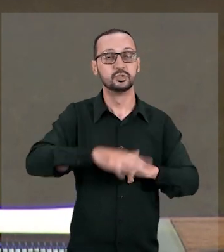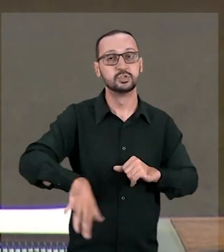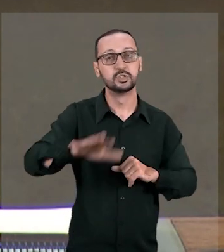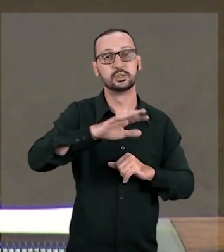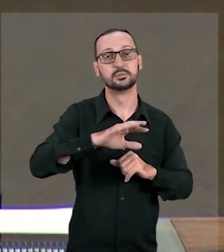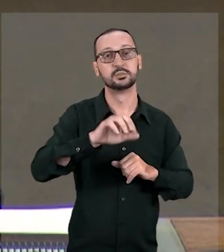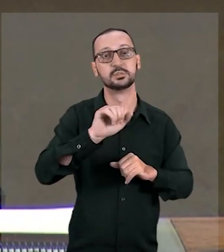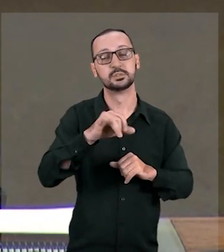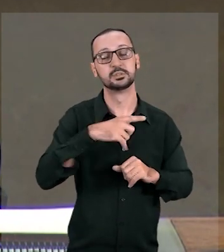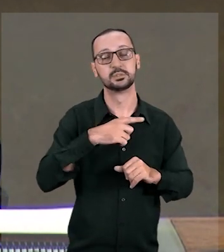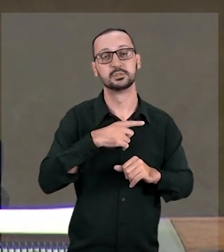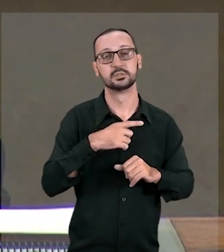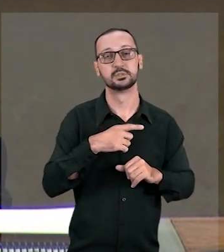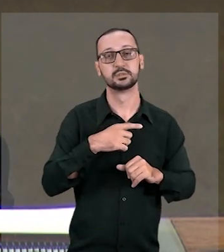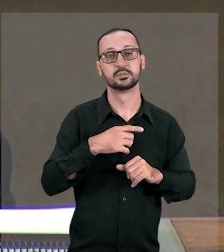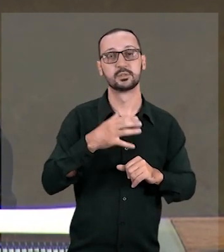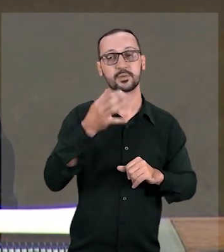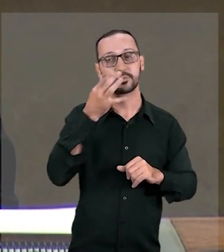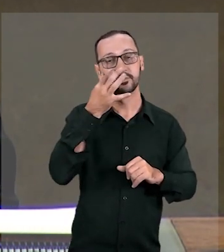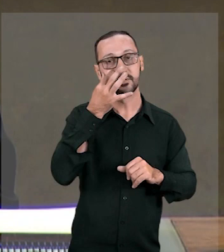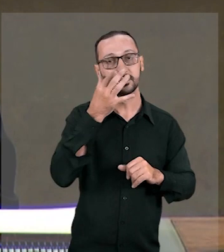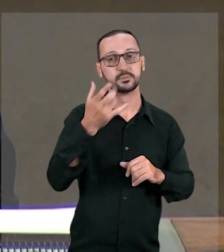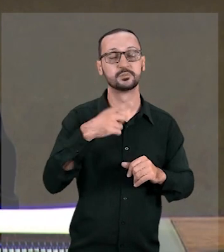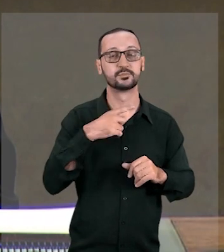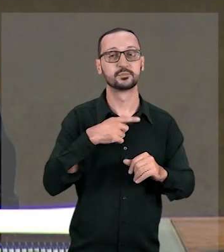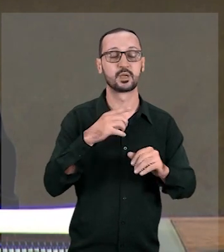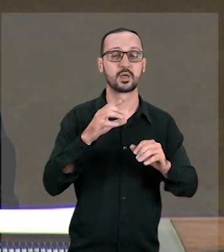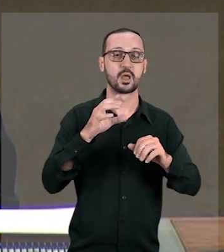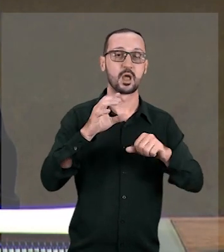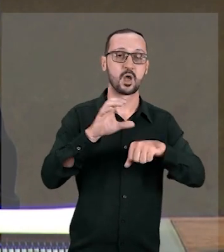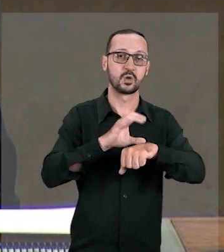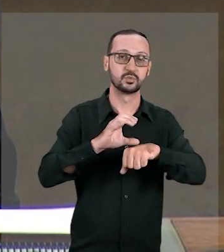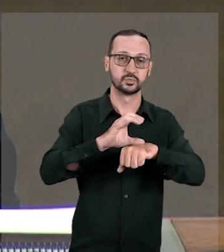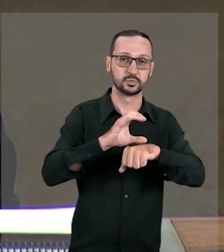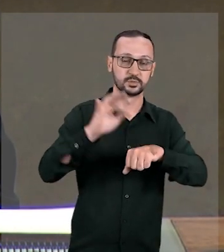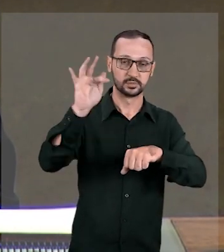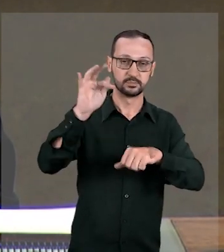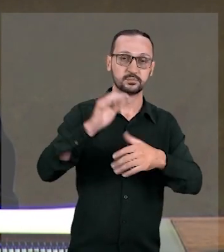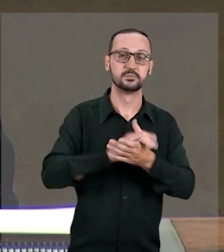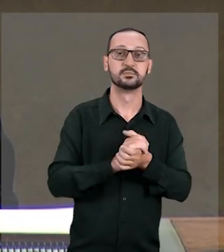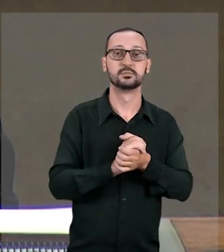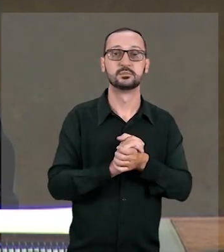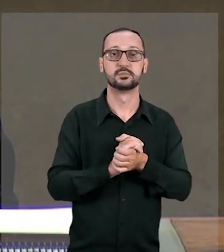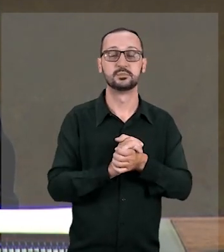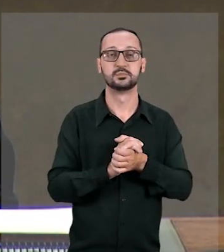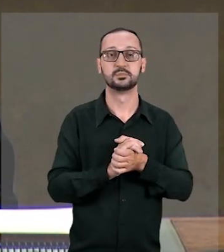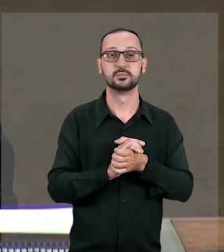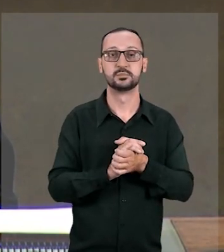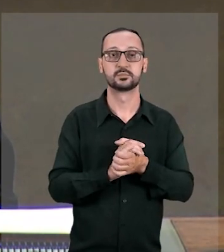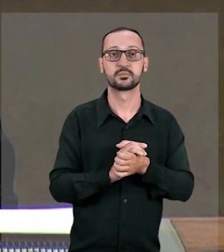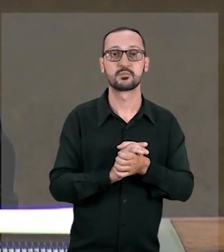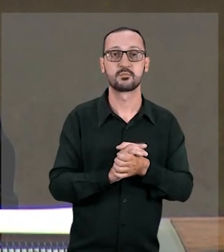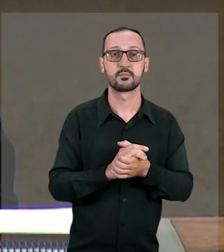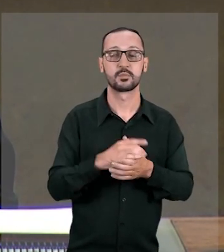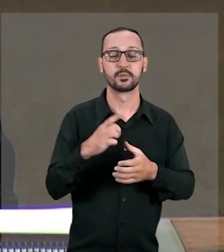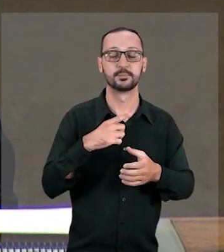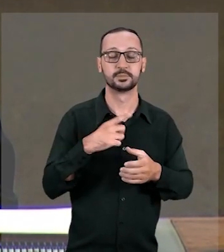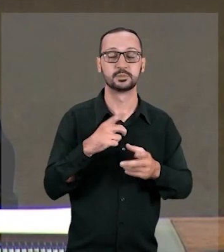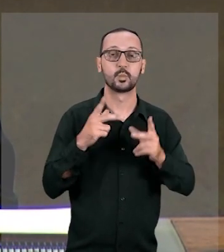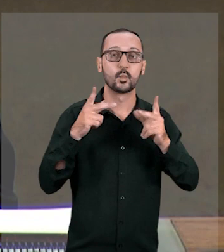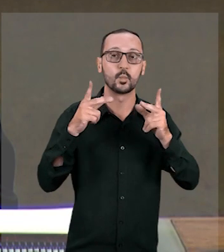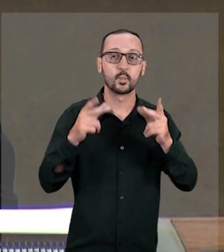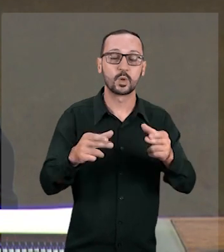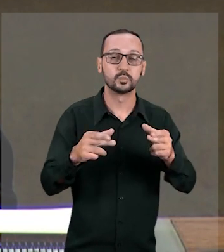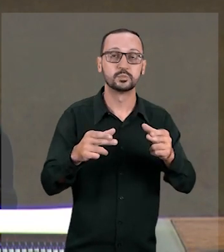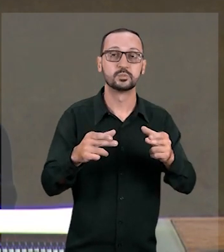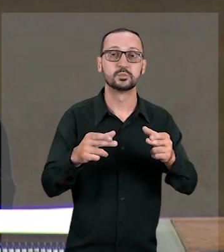geral, a menos que seja flagrante a violação à Constituição, o Supremo e o Judiciário devem ser